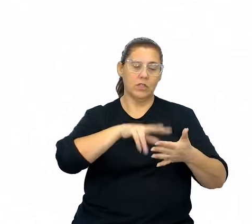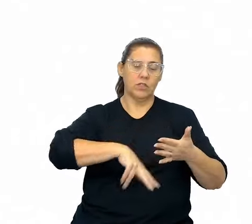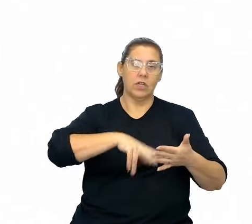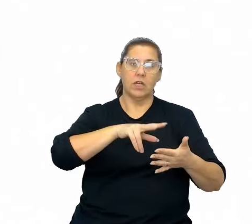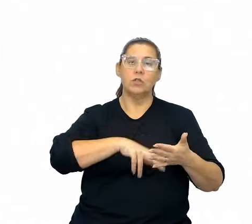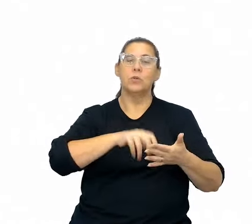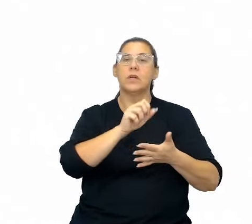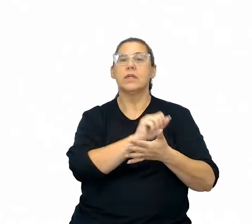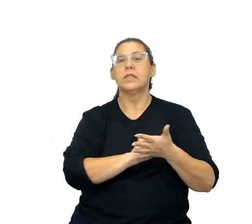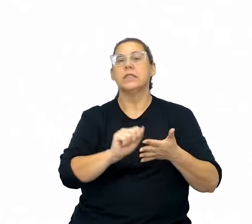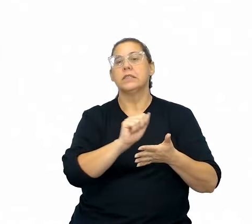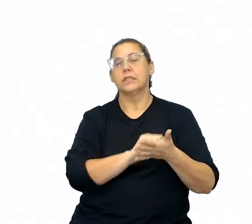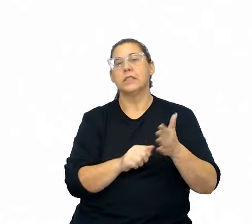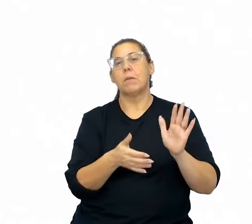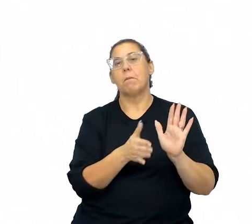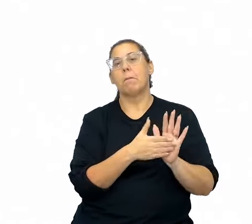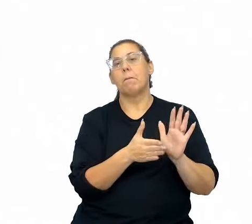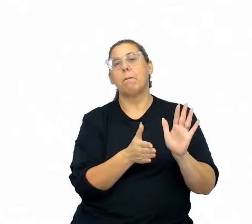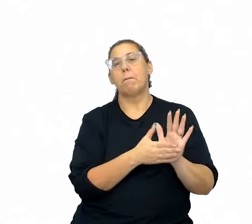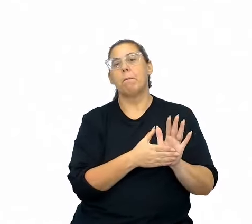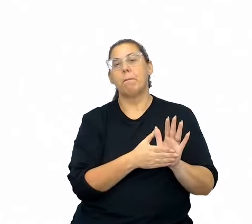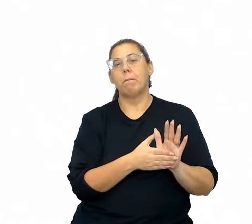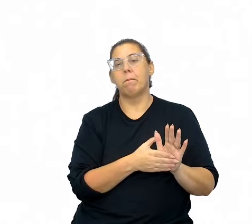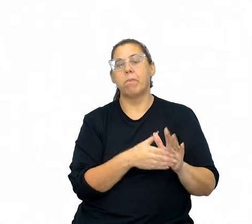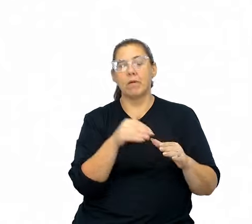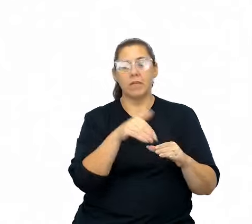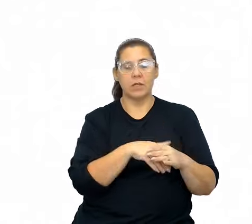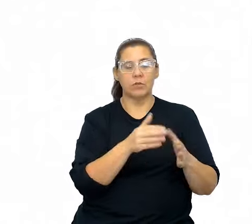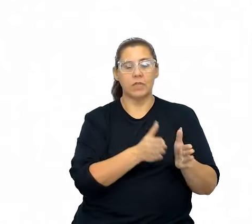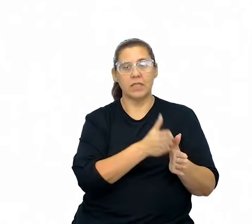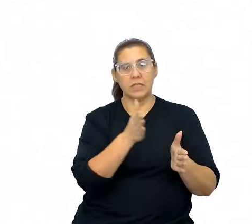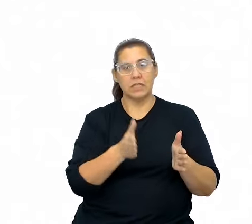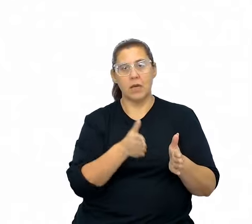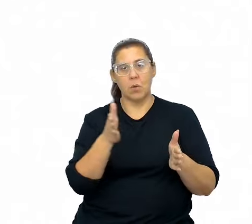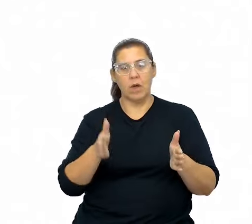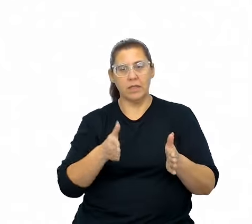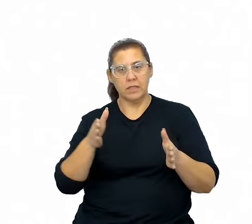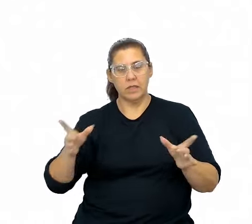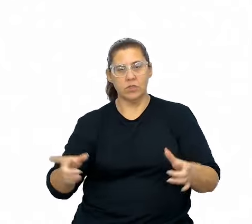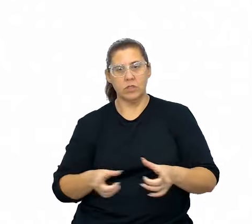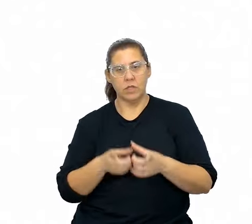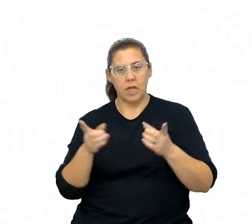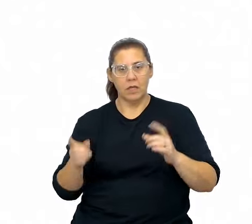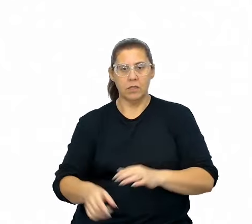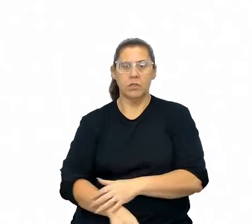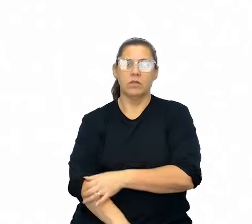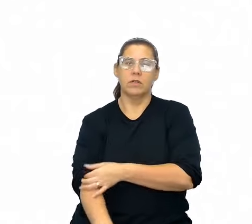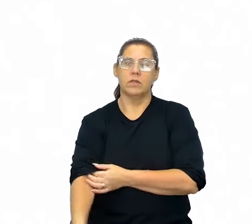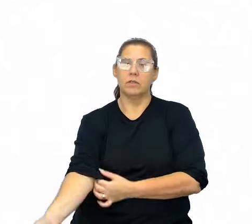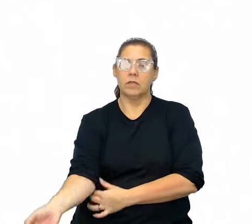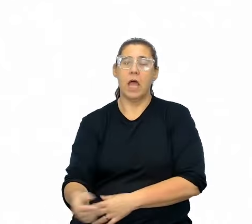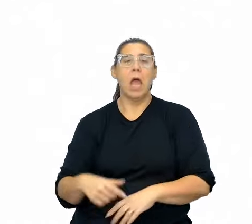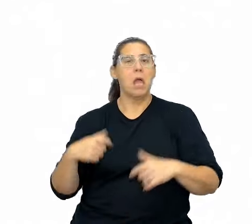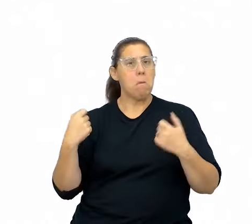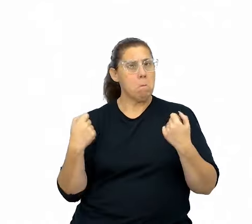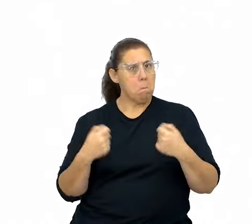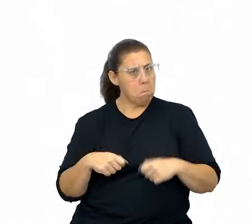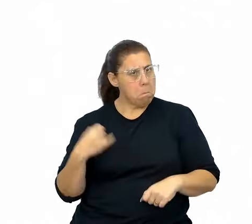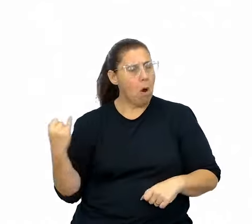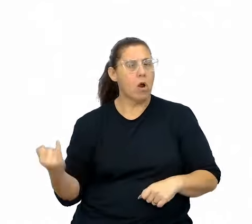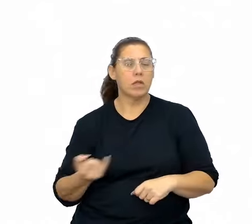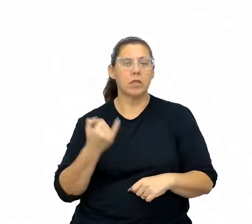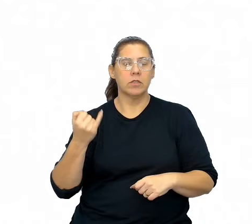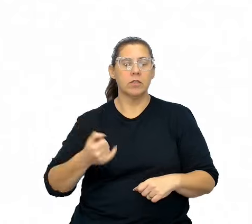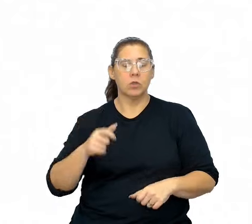leitura e escrita propostas dentro da sequência didática. É necessário aproximar o máximo